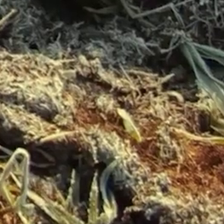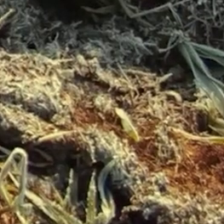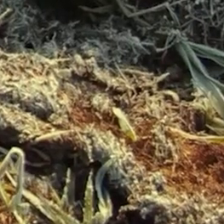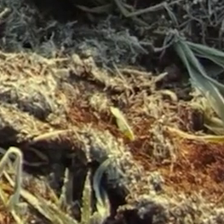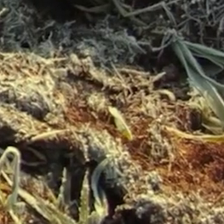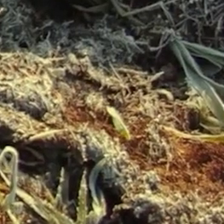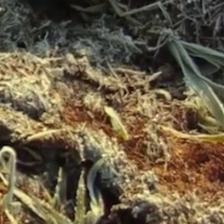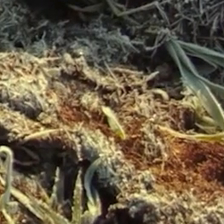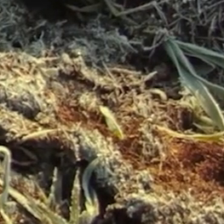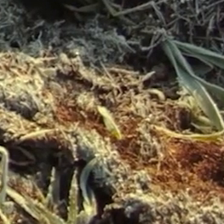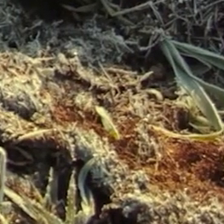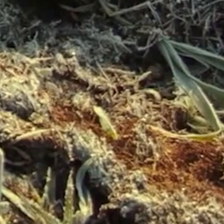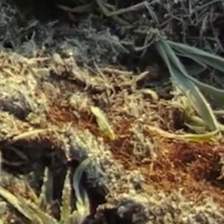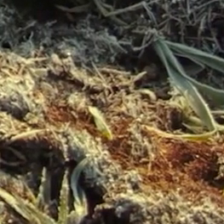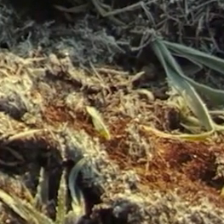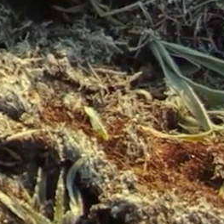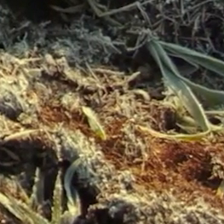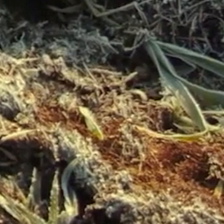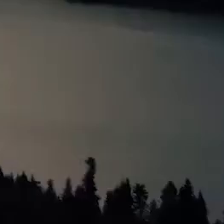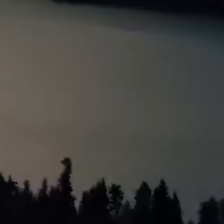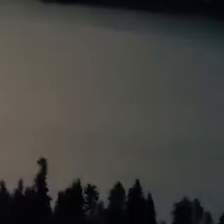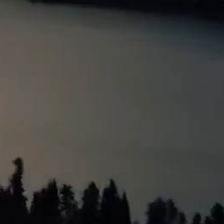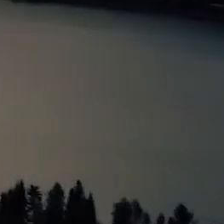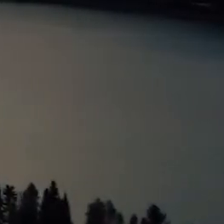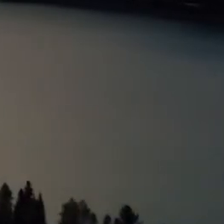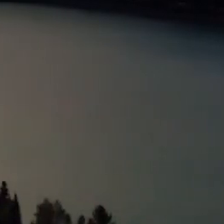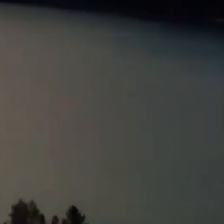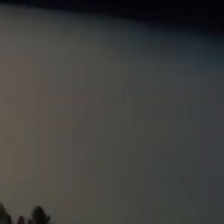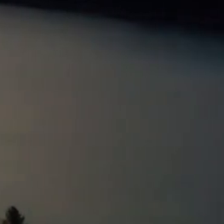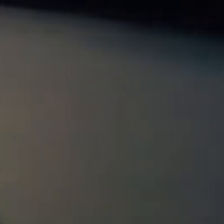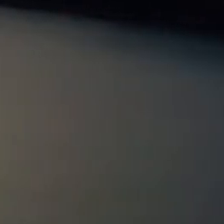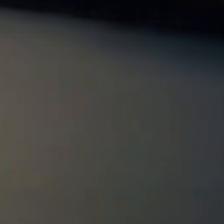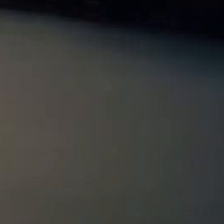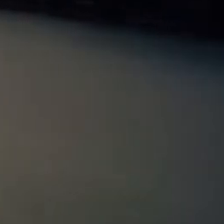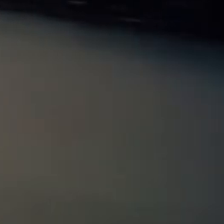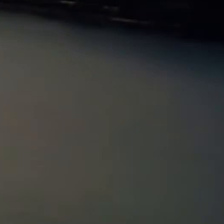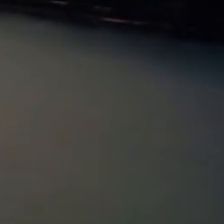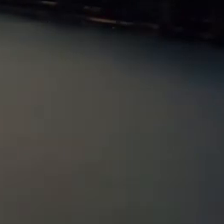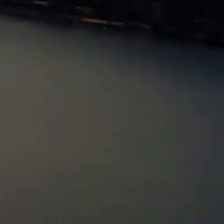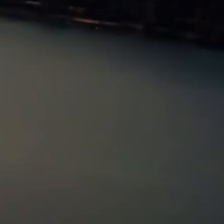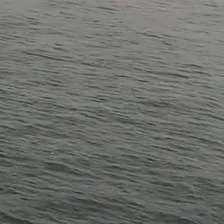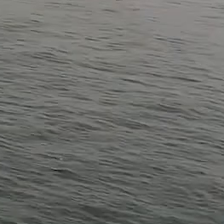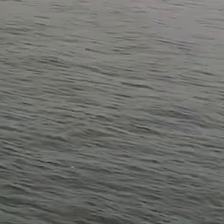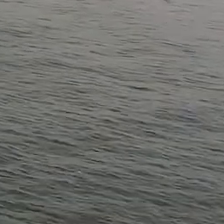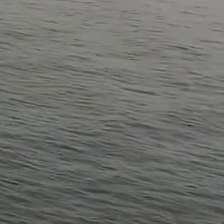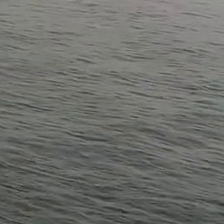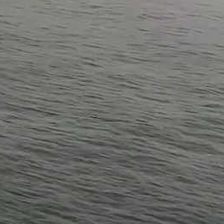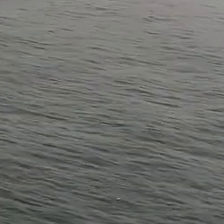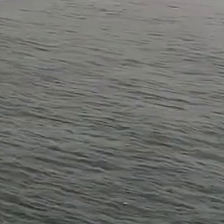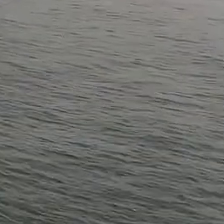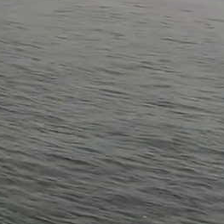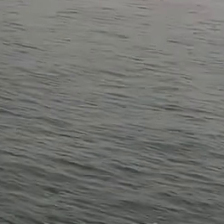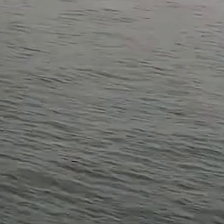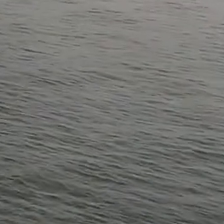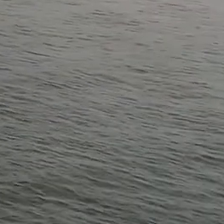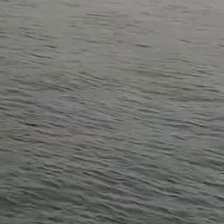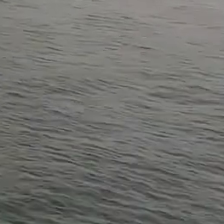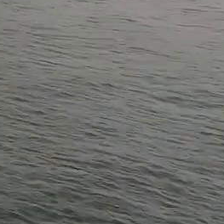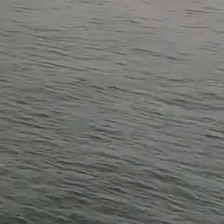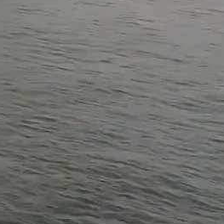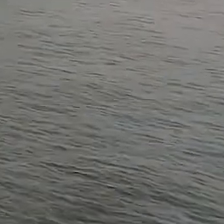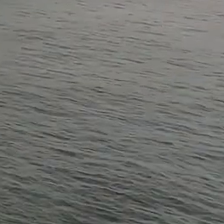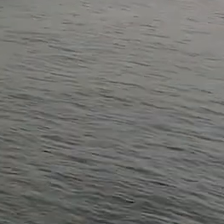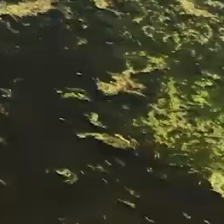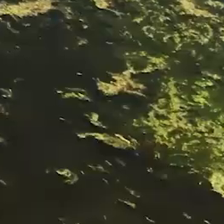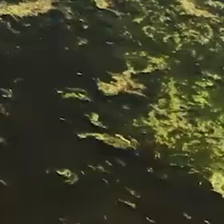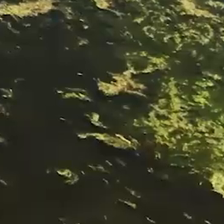leito dos recursos d'água, a degradação desse bem reflete nas fontes de água potável, que são perdidas ou convertidas em